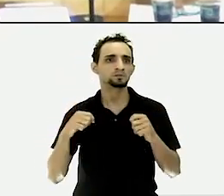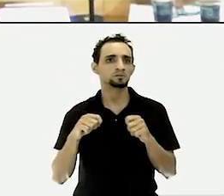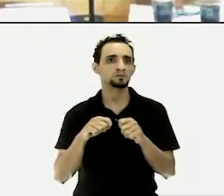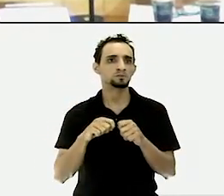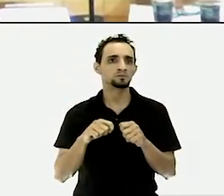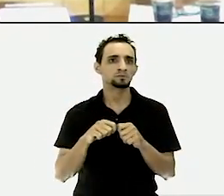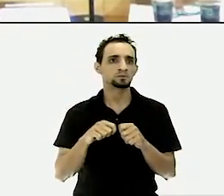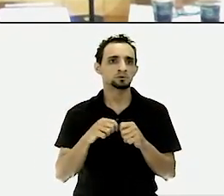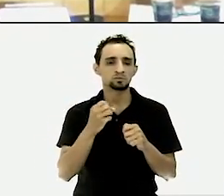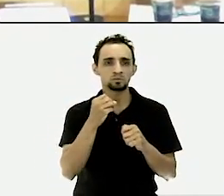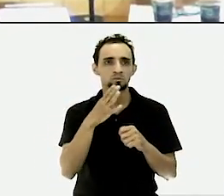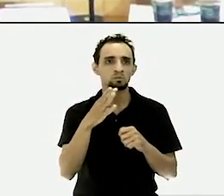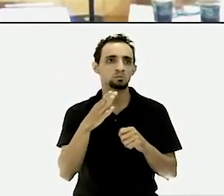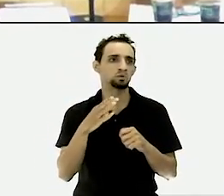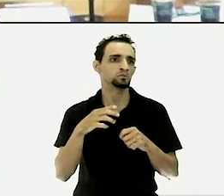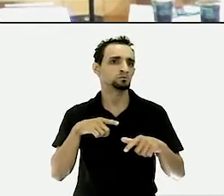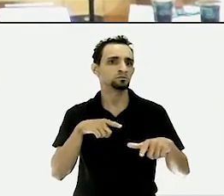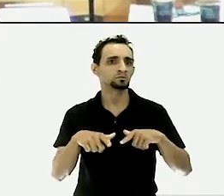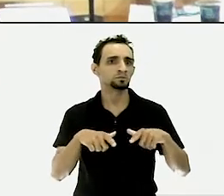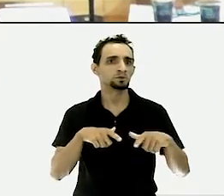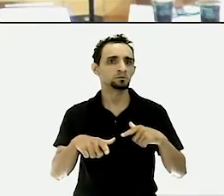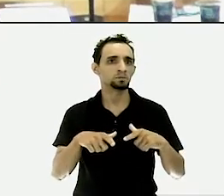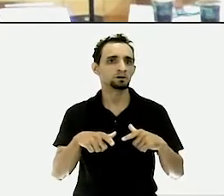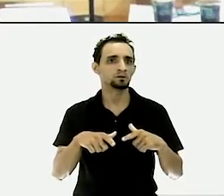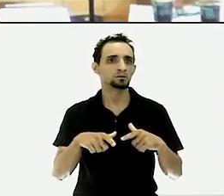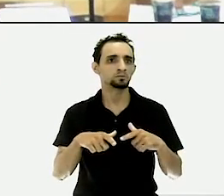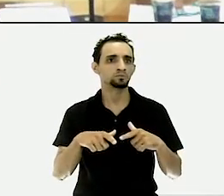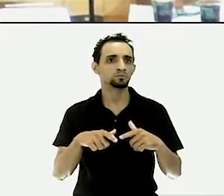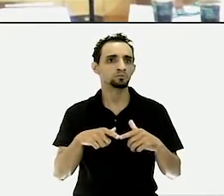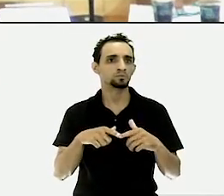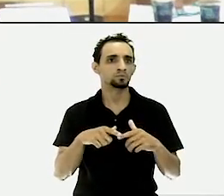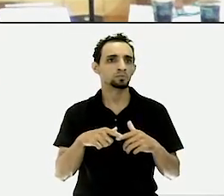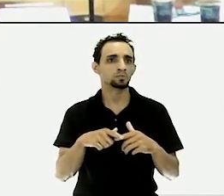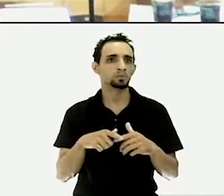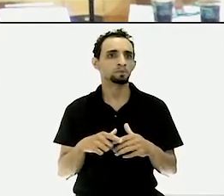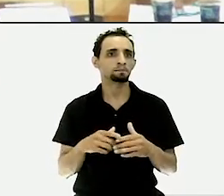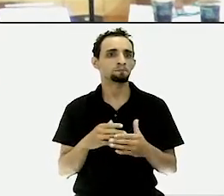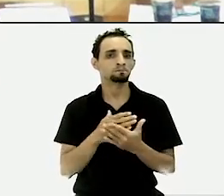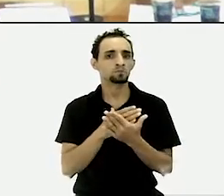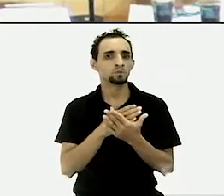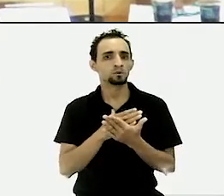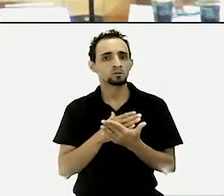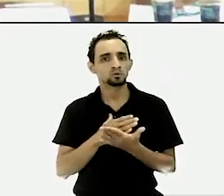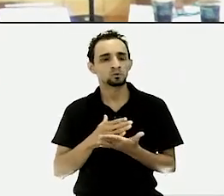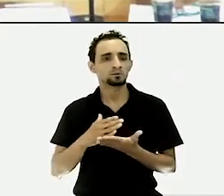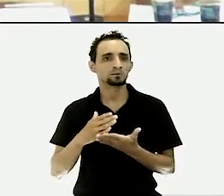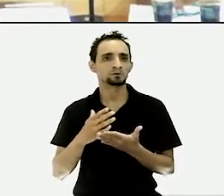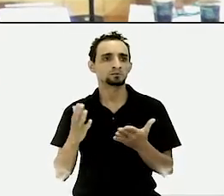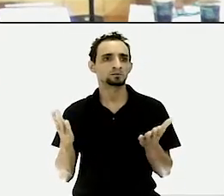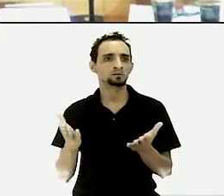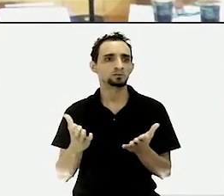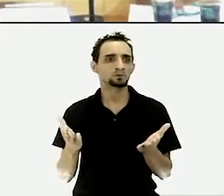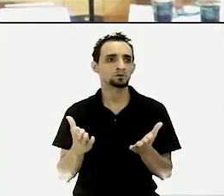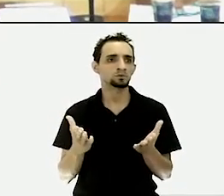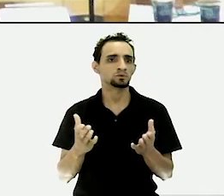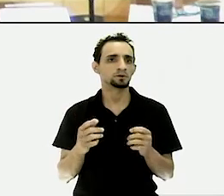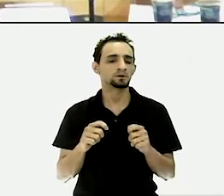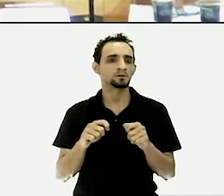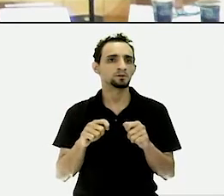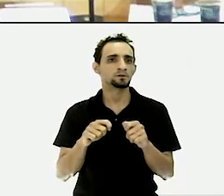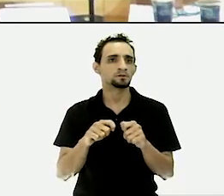vou tirar depois, mas representando todos do projeto, agradecer.